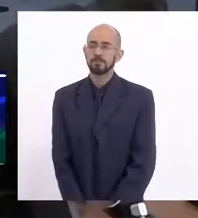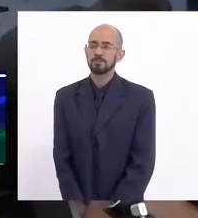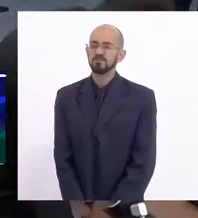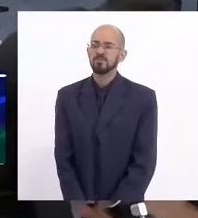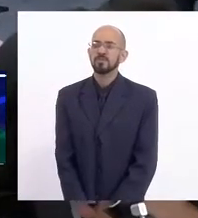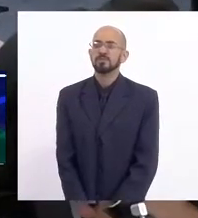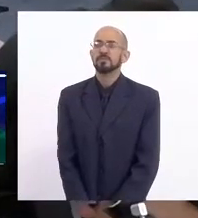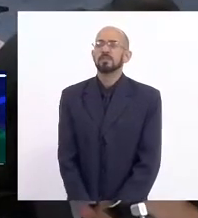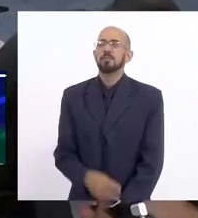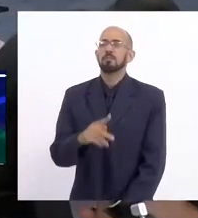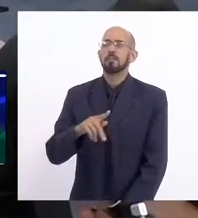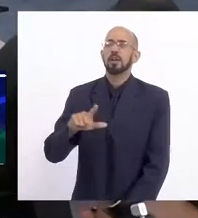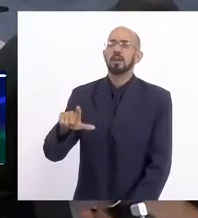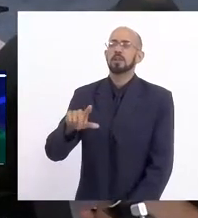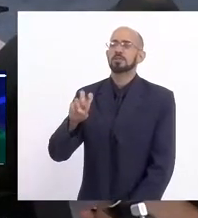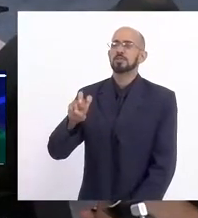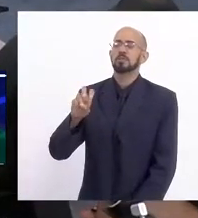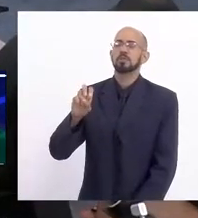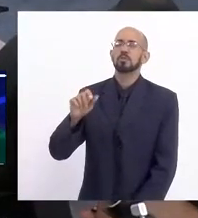Projeto